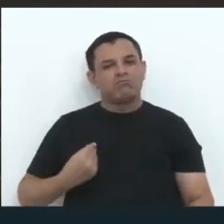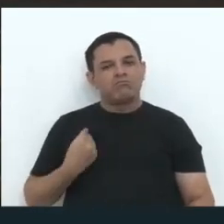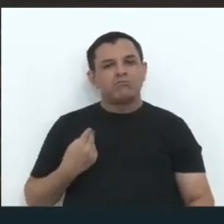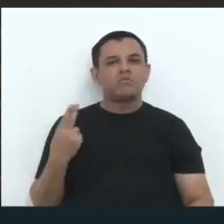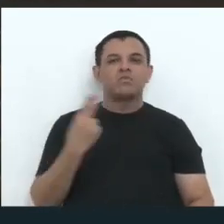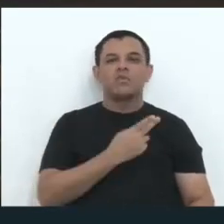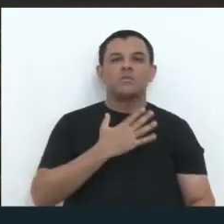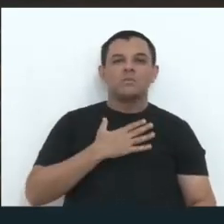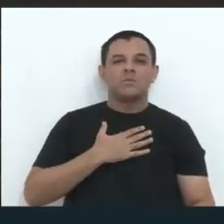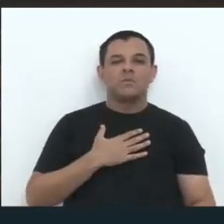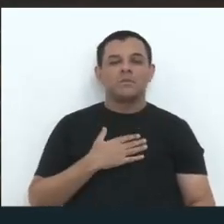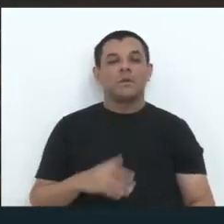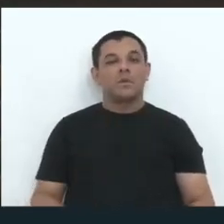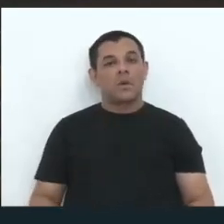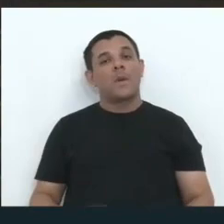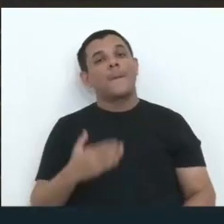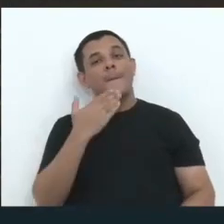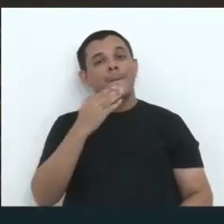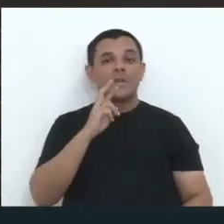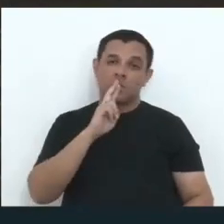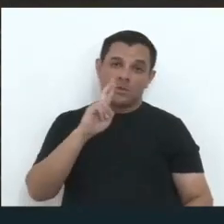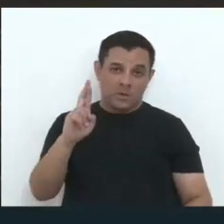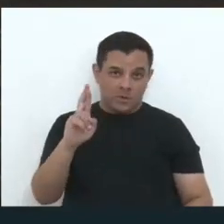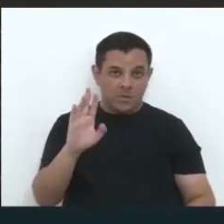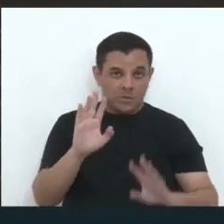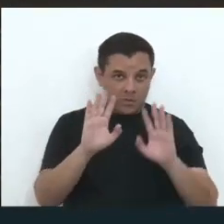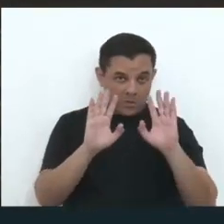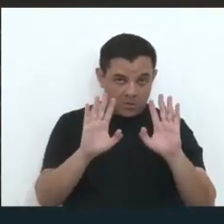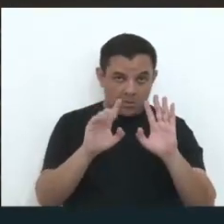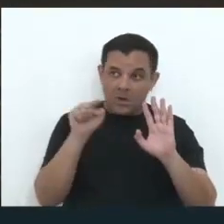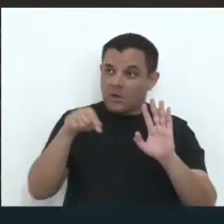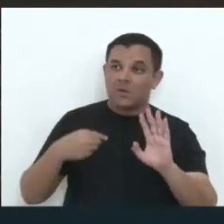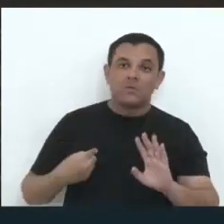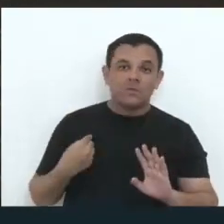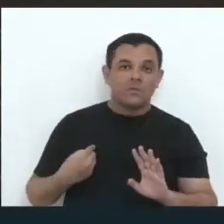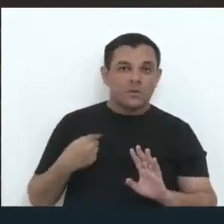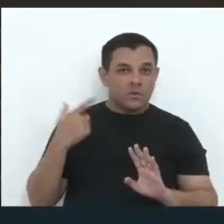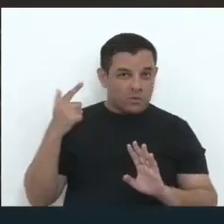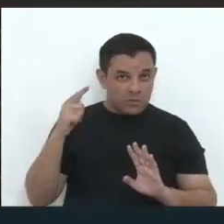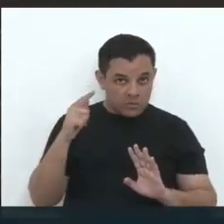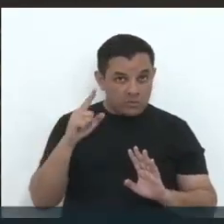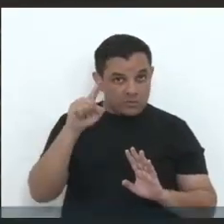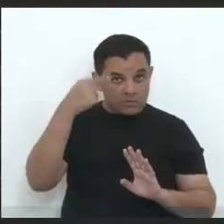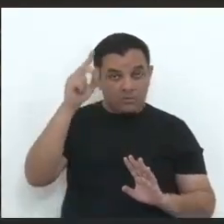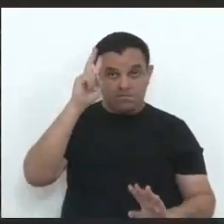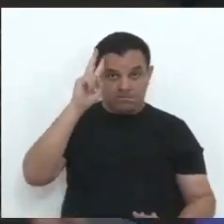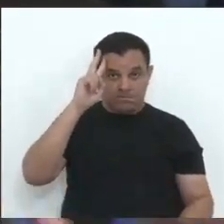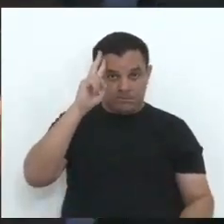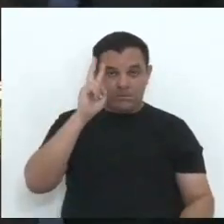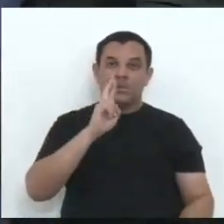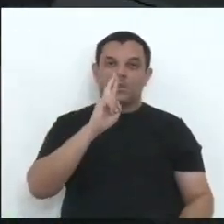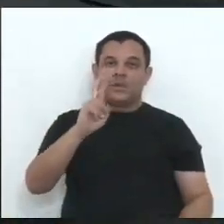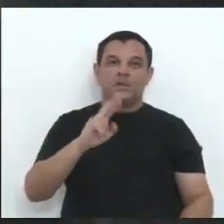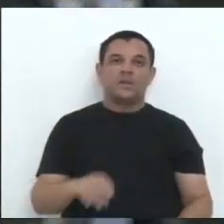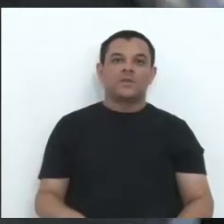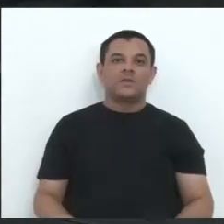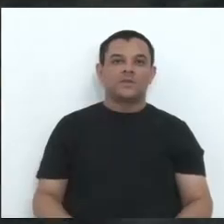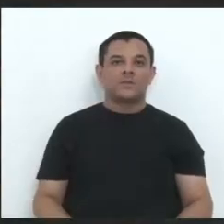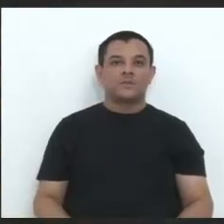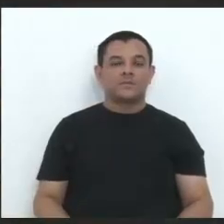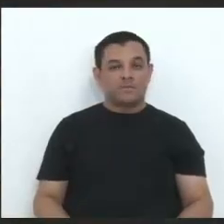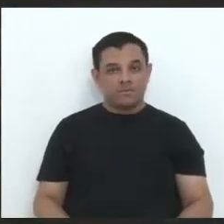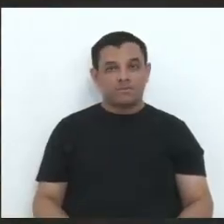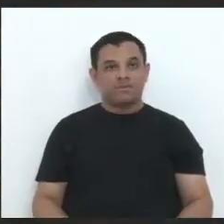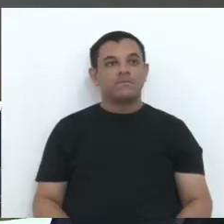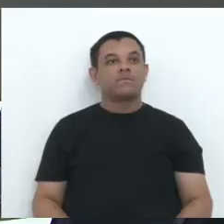Mas eu ia pedir para responder, mas como o vereador não está aqui, eu vou deixar para segunda-feira, senhor presidente. Ok. Questão de ordem,